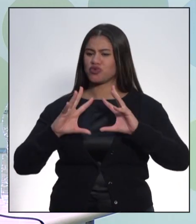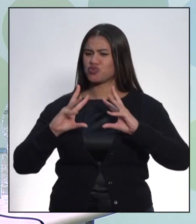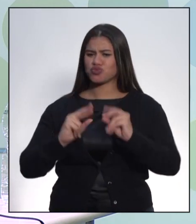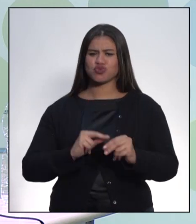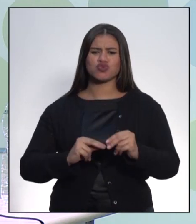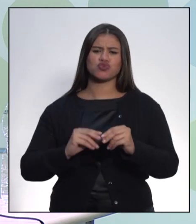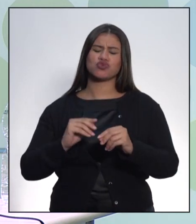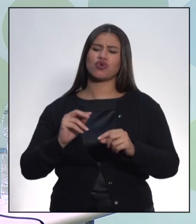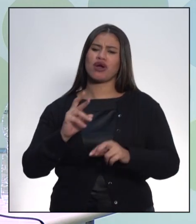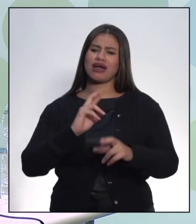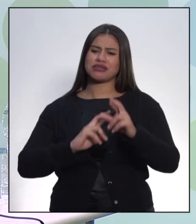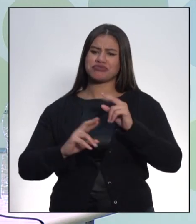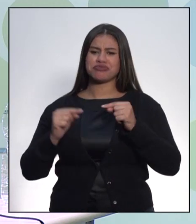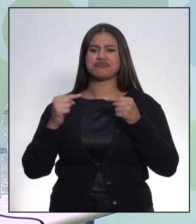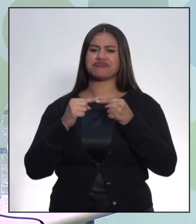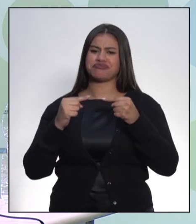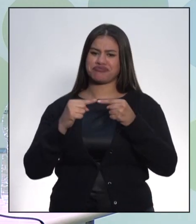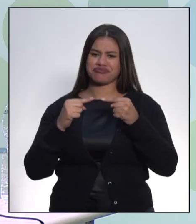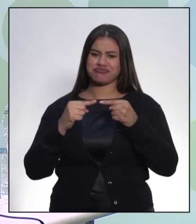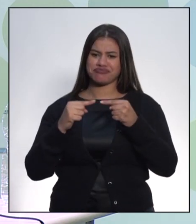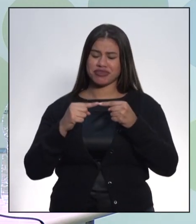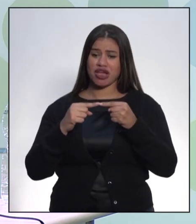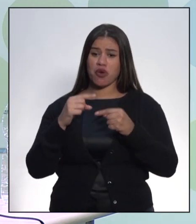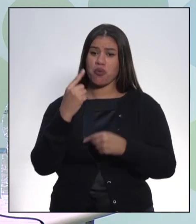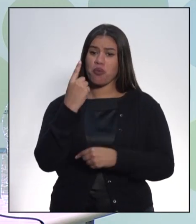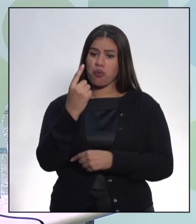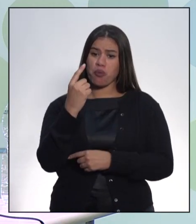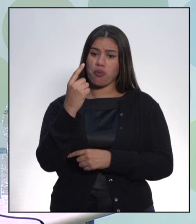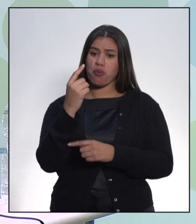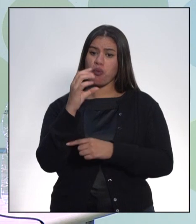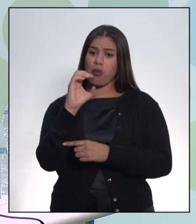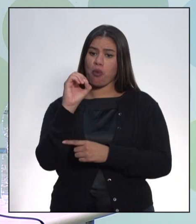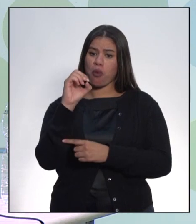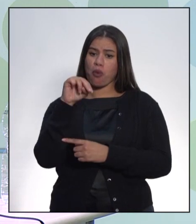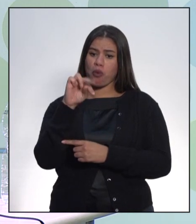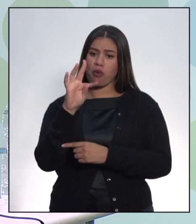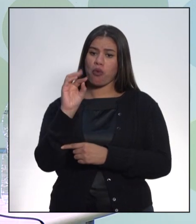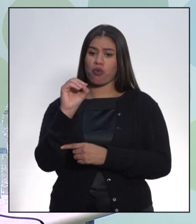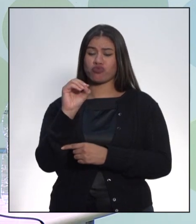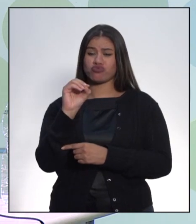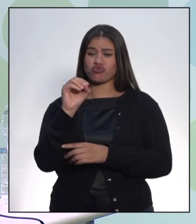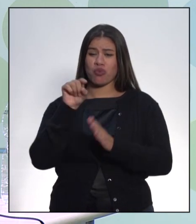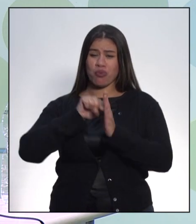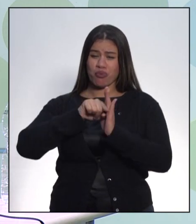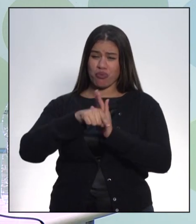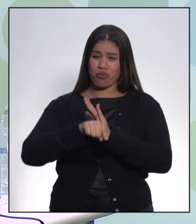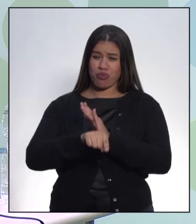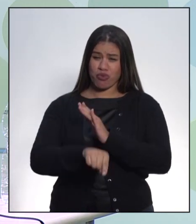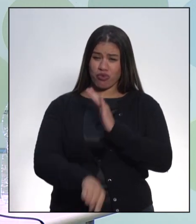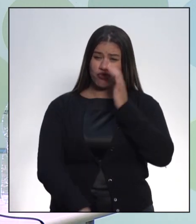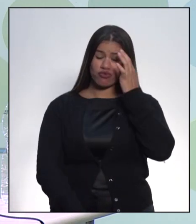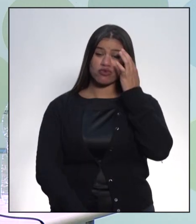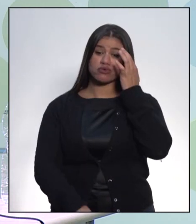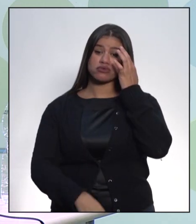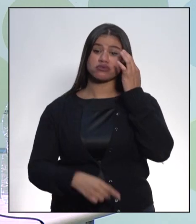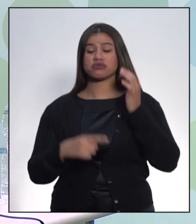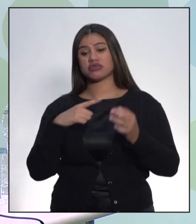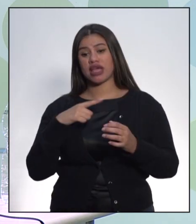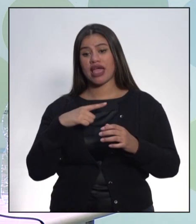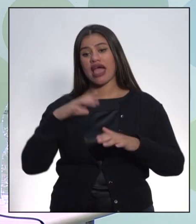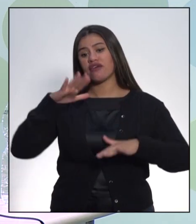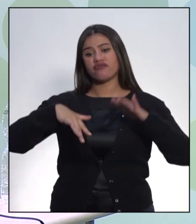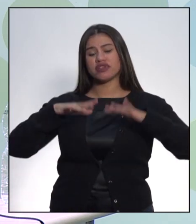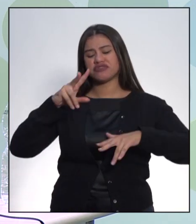Olha quanta profundidade tem num conto, né, bem curtinho do Machado de Assis. Um conto curto parece redundância,